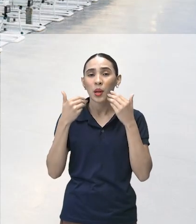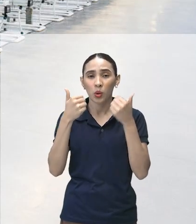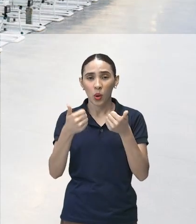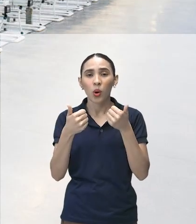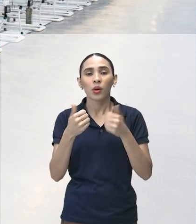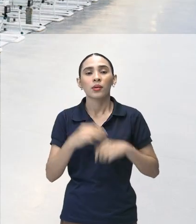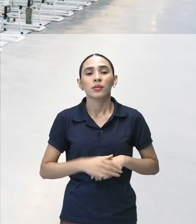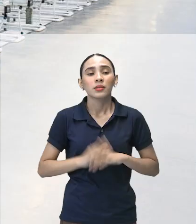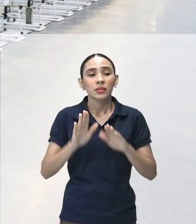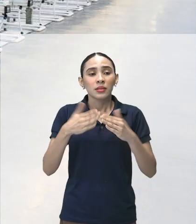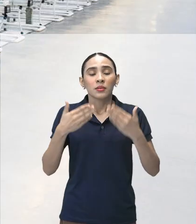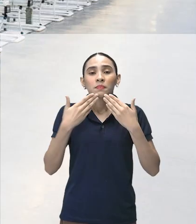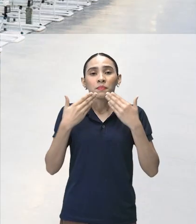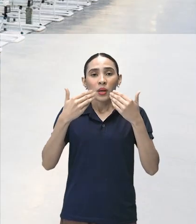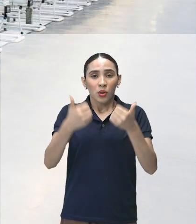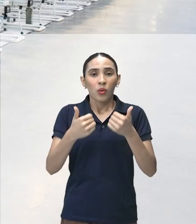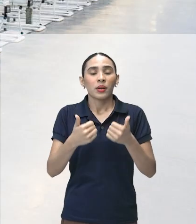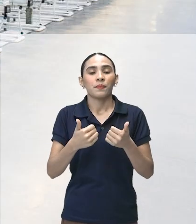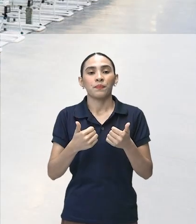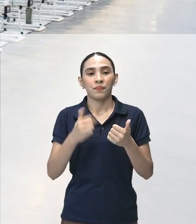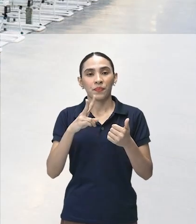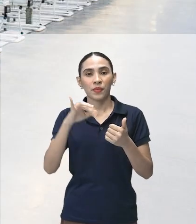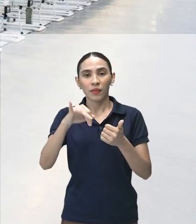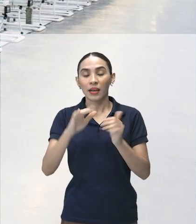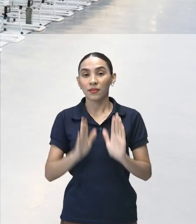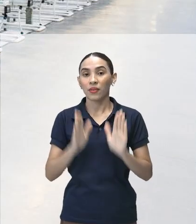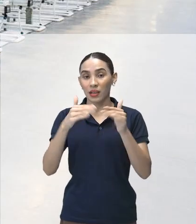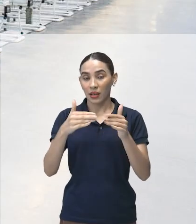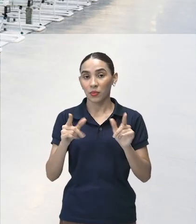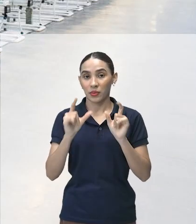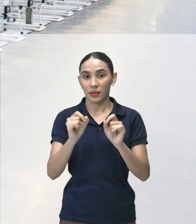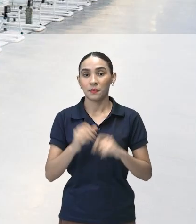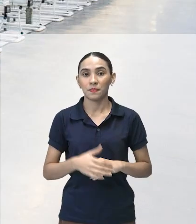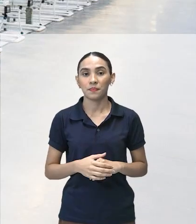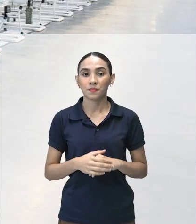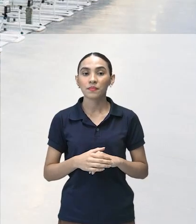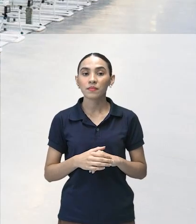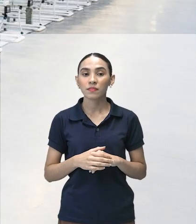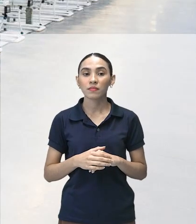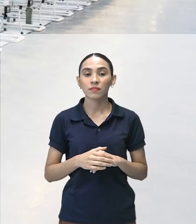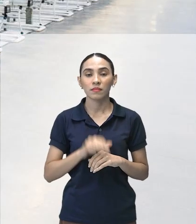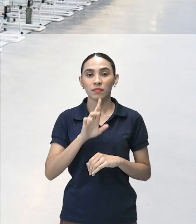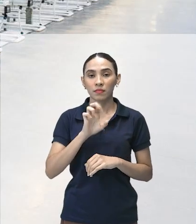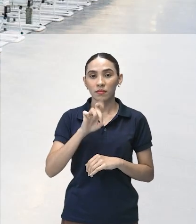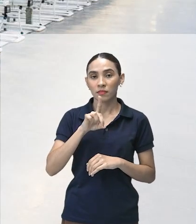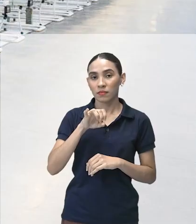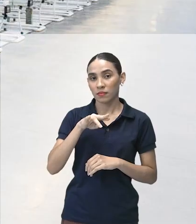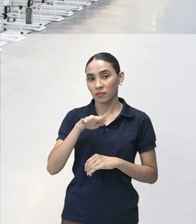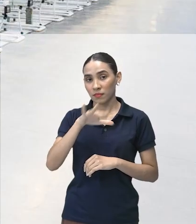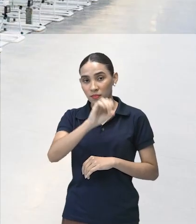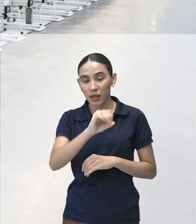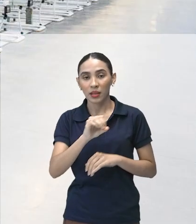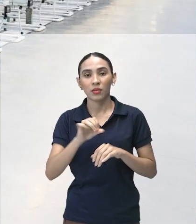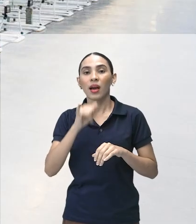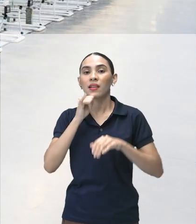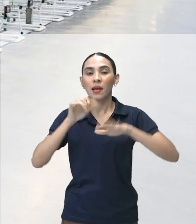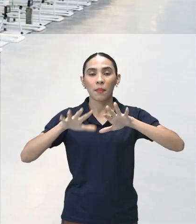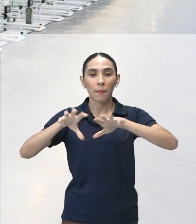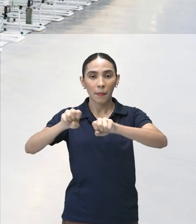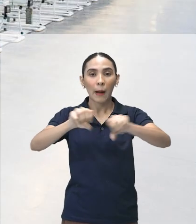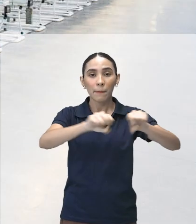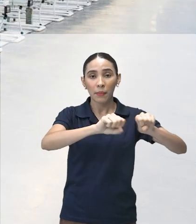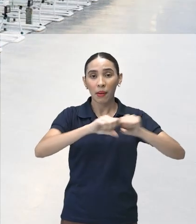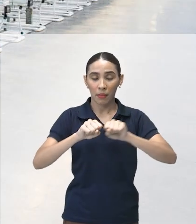gente. E essa melhora vem através do quê? Do rendimento, tá? Dessas